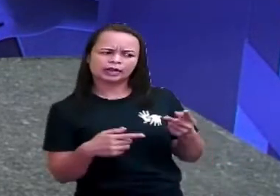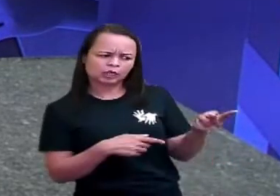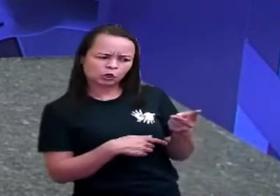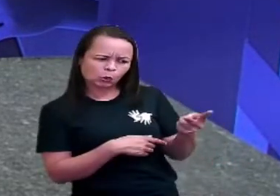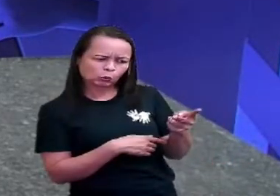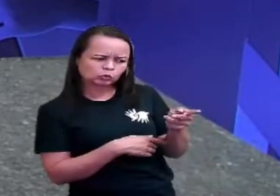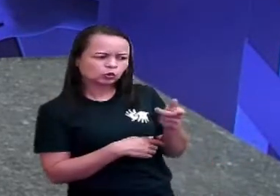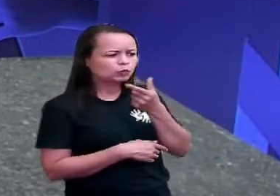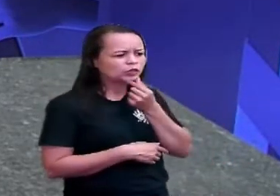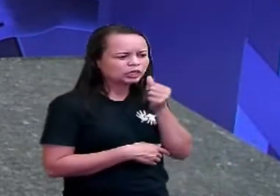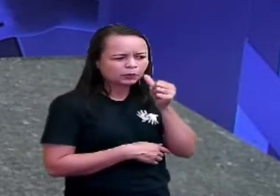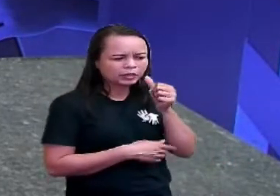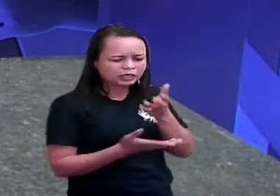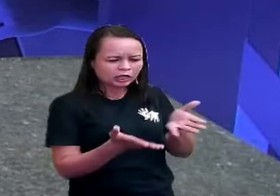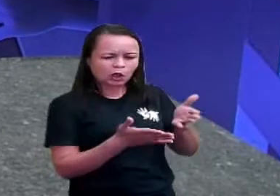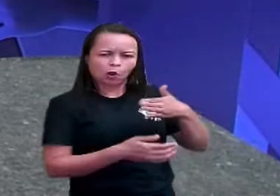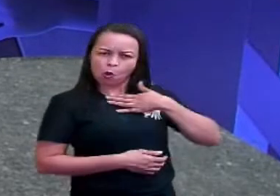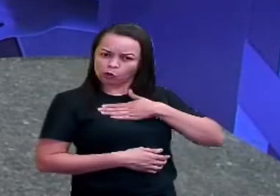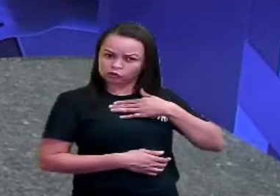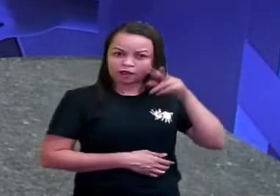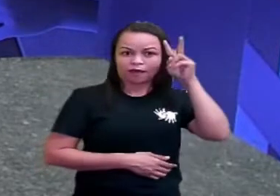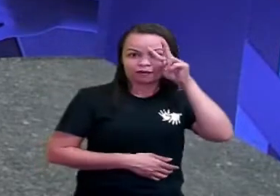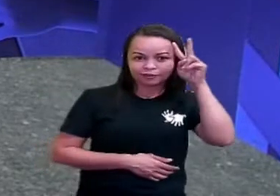atenção, gostaram da história?